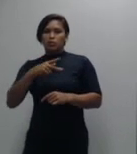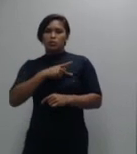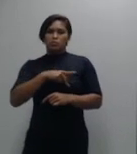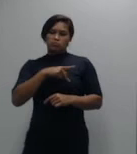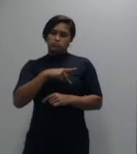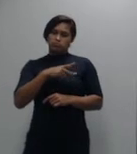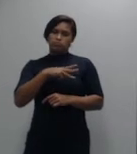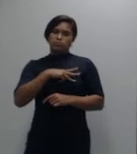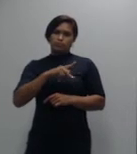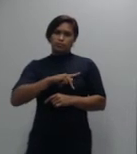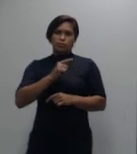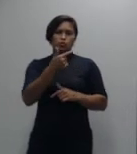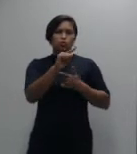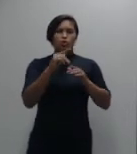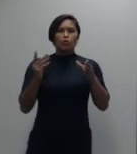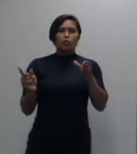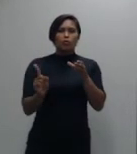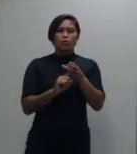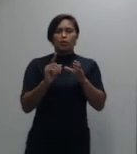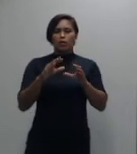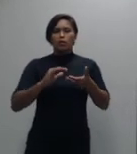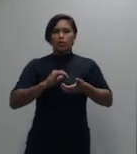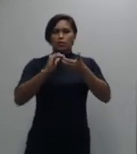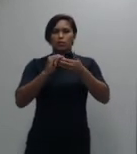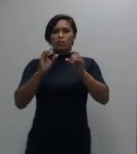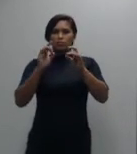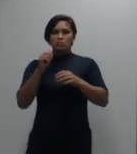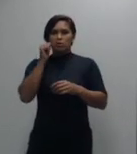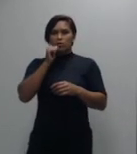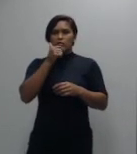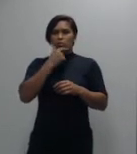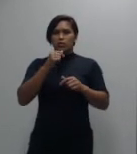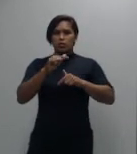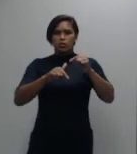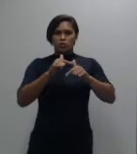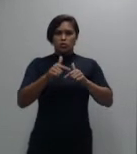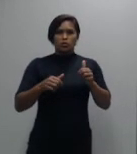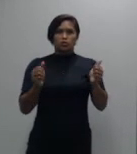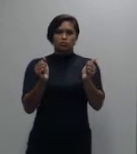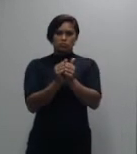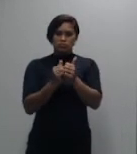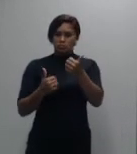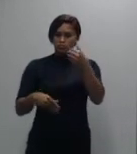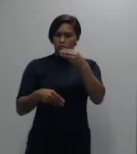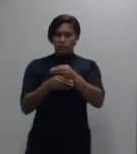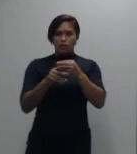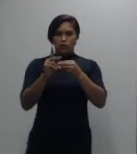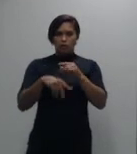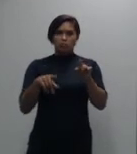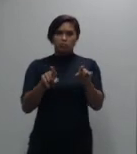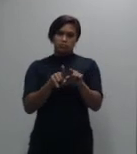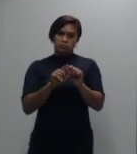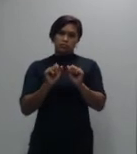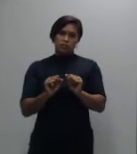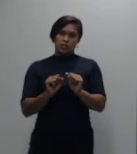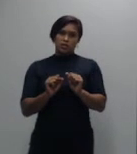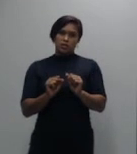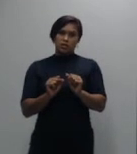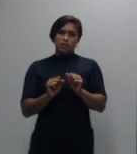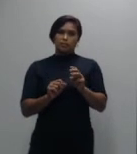república todos os demais integrantes da coxa e missa todos aqueles que estão aqui uma coisa colega essa